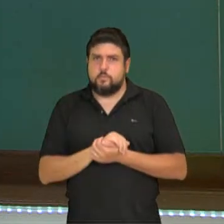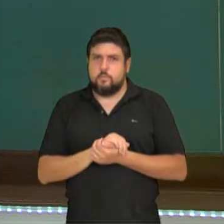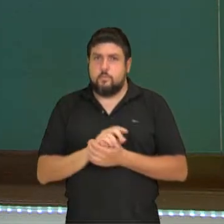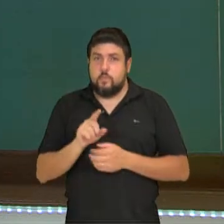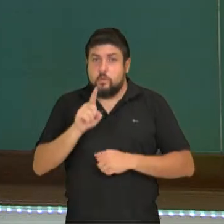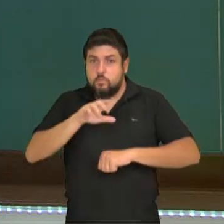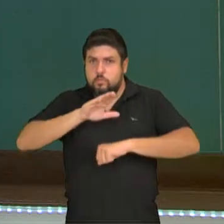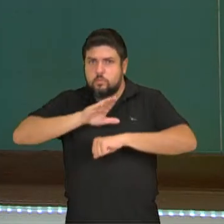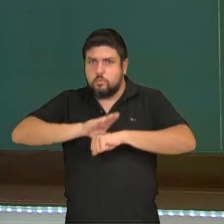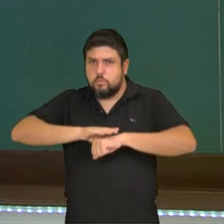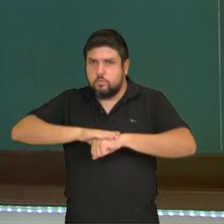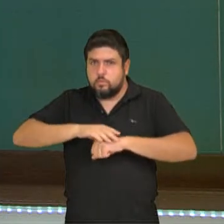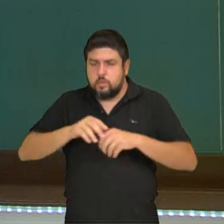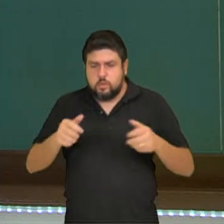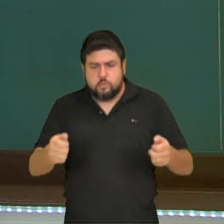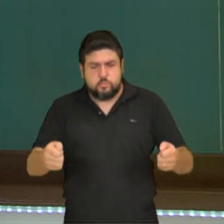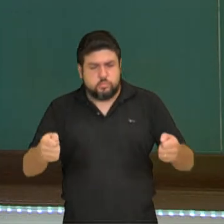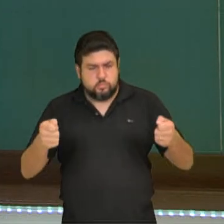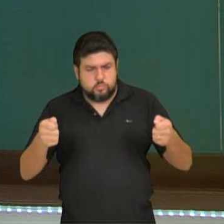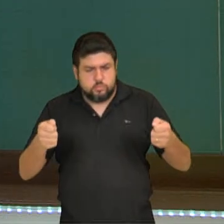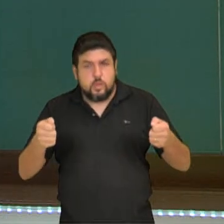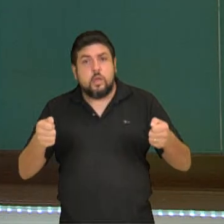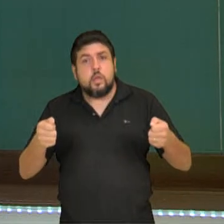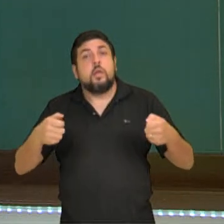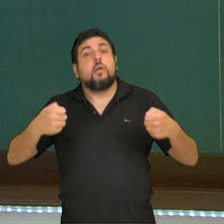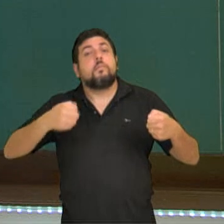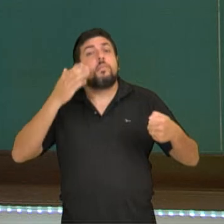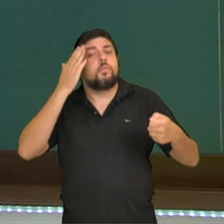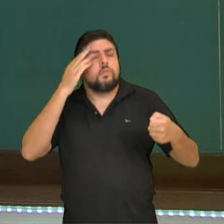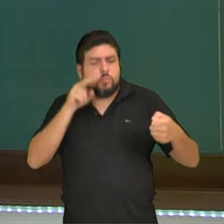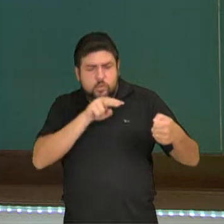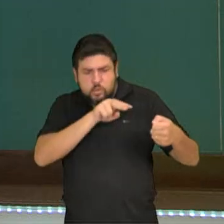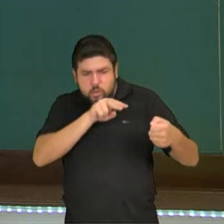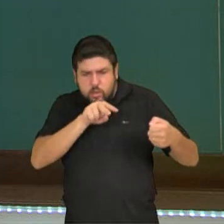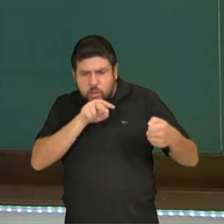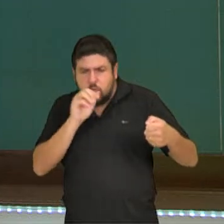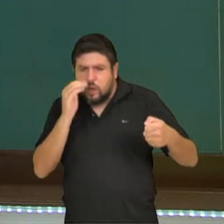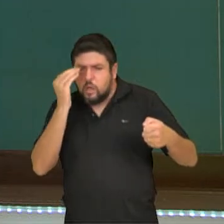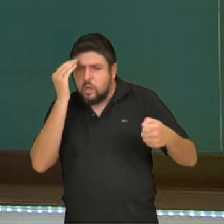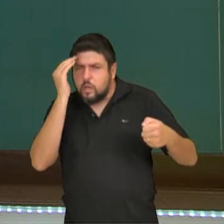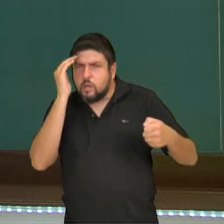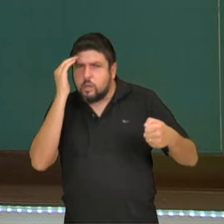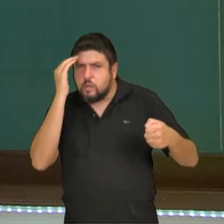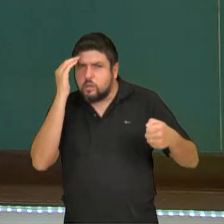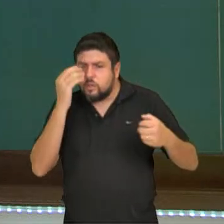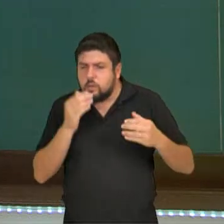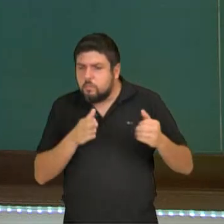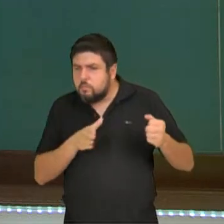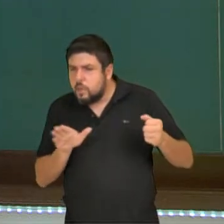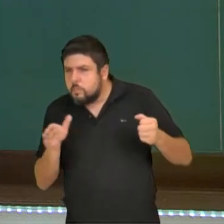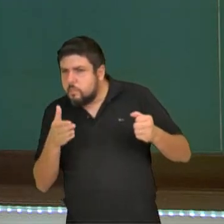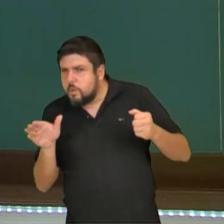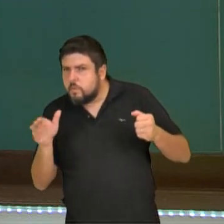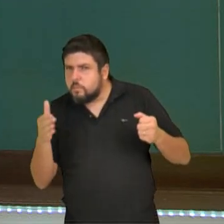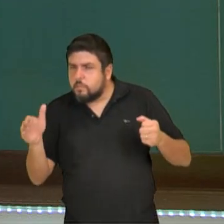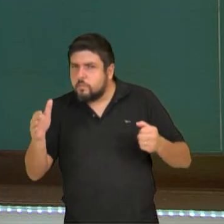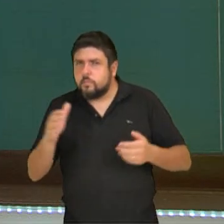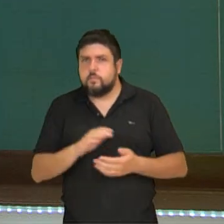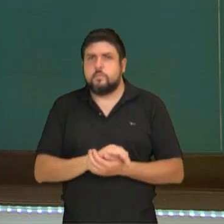um mapa na orientação, você tem que saber como ler esse mapa. E a gente vai ver um pouquinho sobre isso agora.